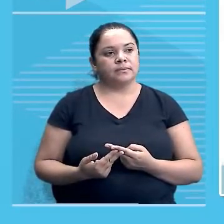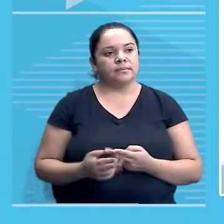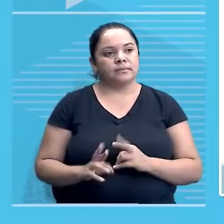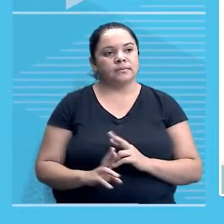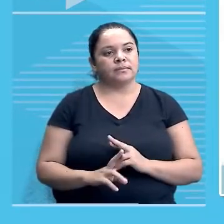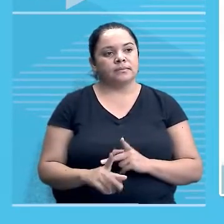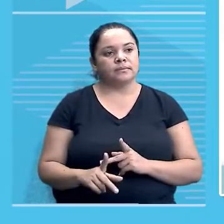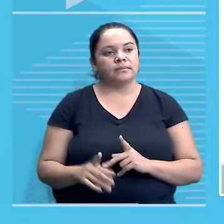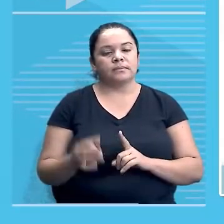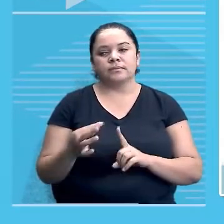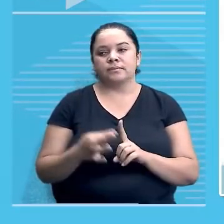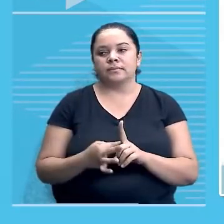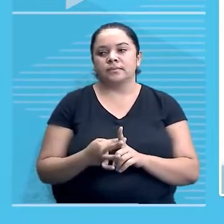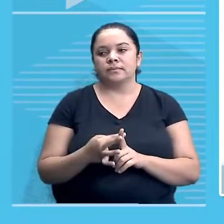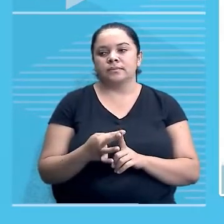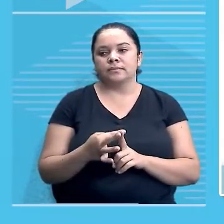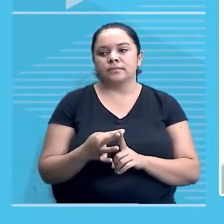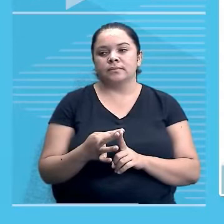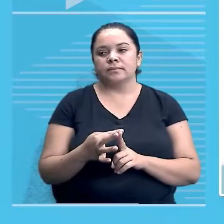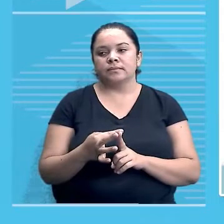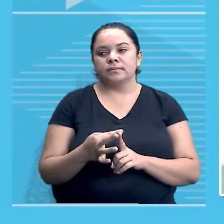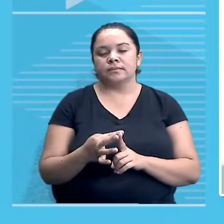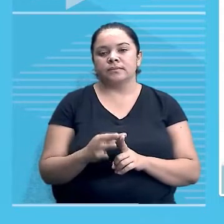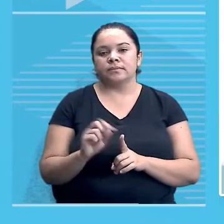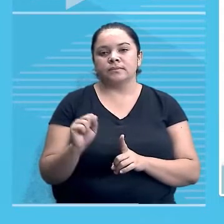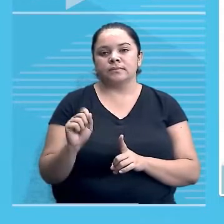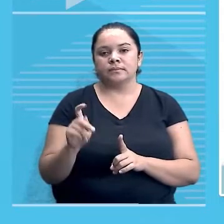diferença de temperatura. Ok?